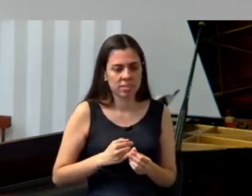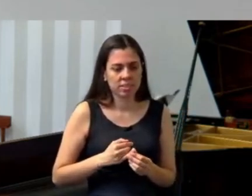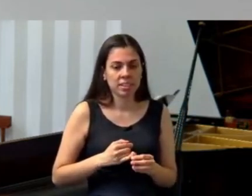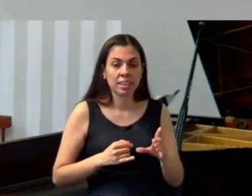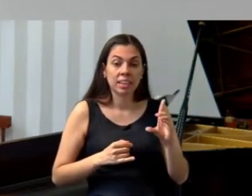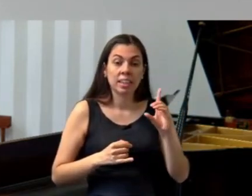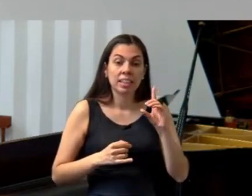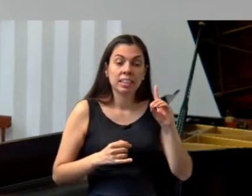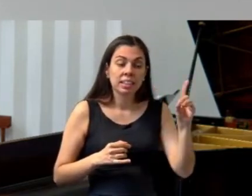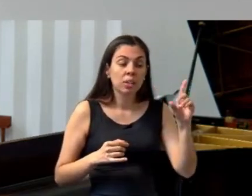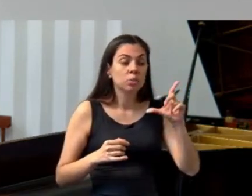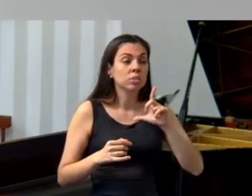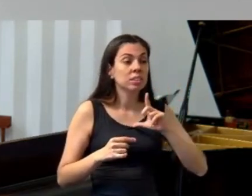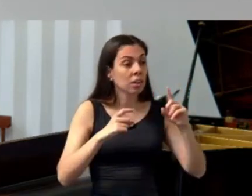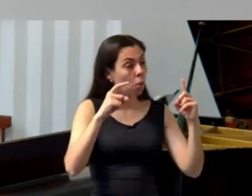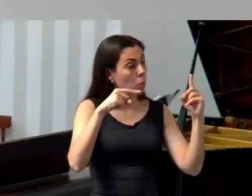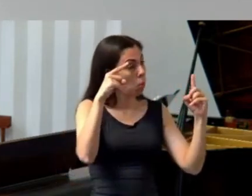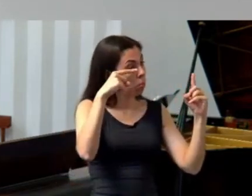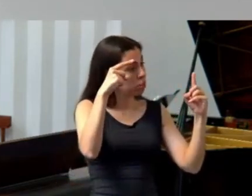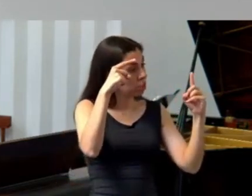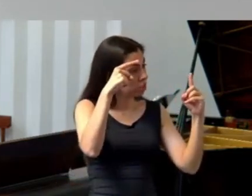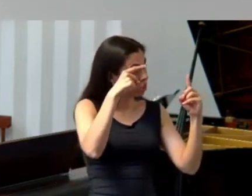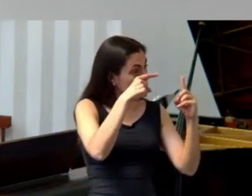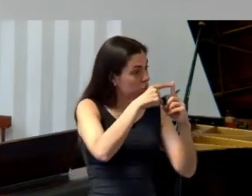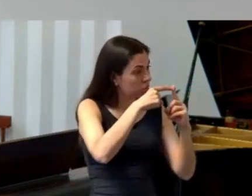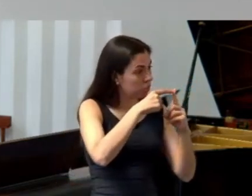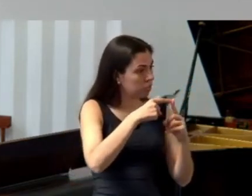tem um propósito para a sua vida.